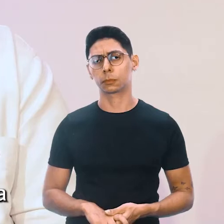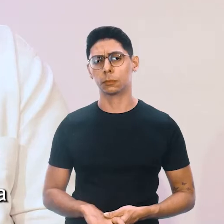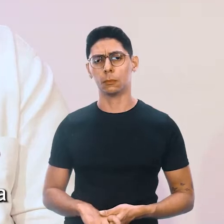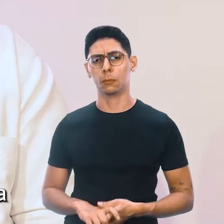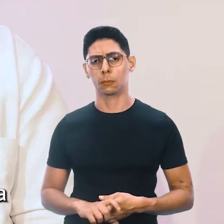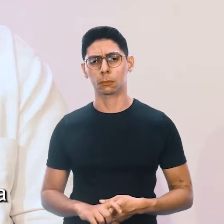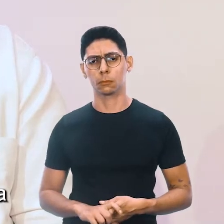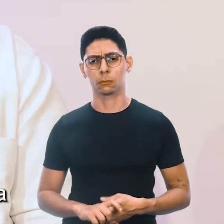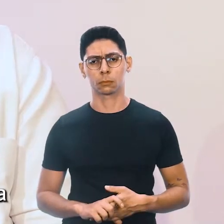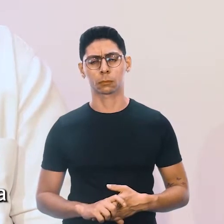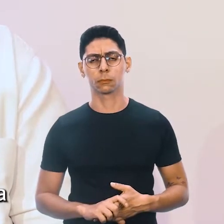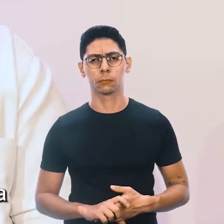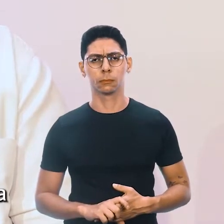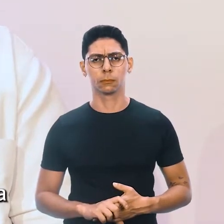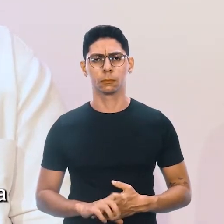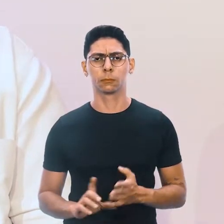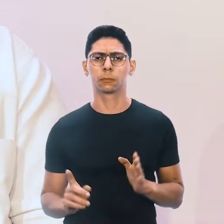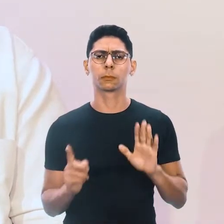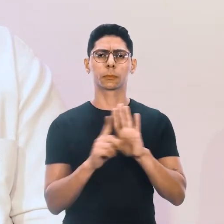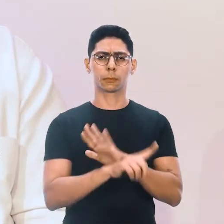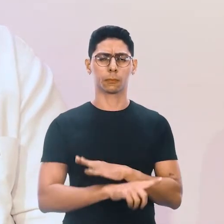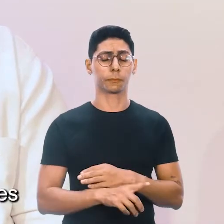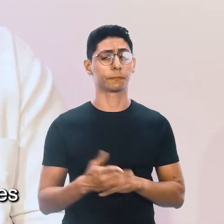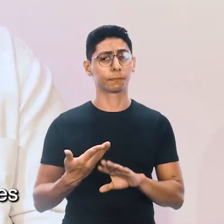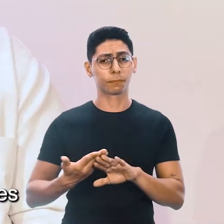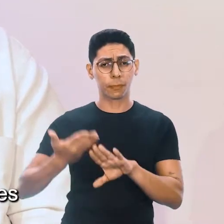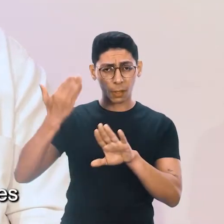naquela época nós tínhamos toda essa